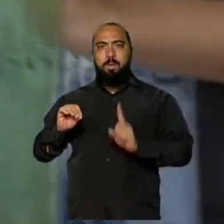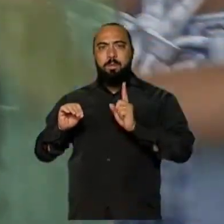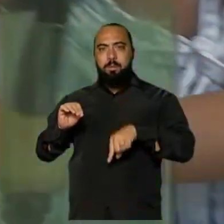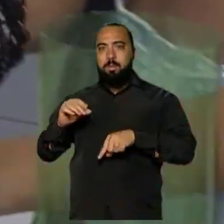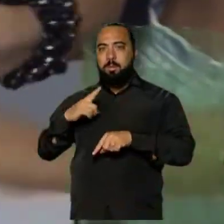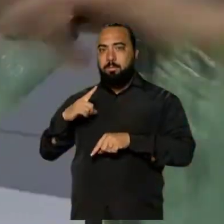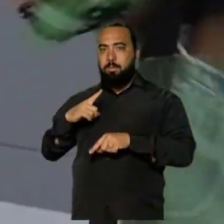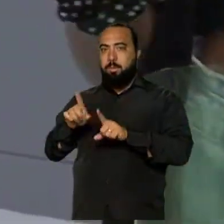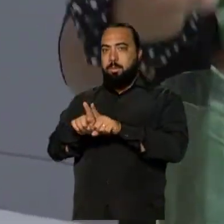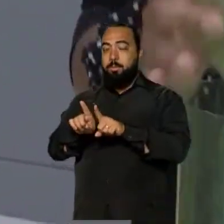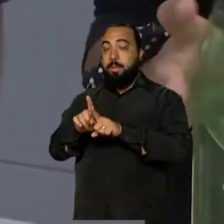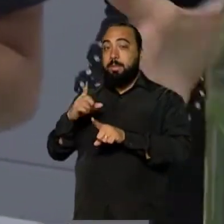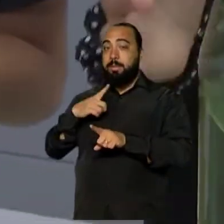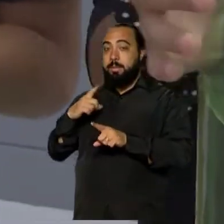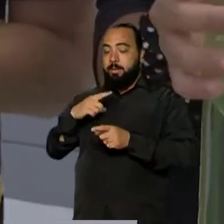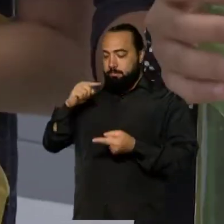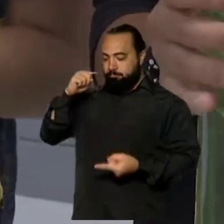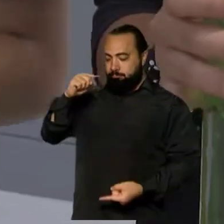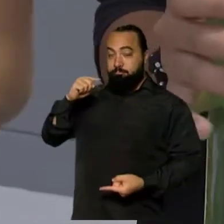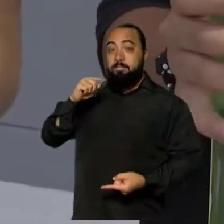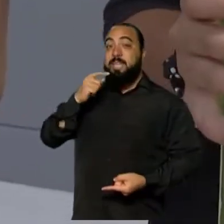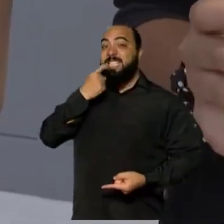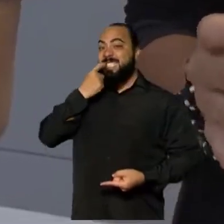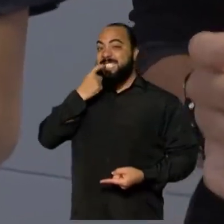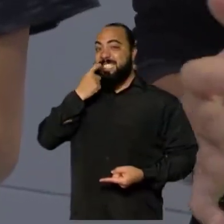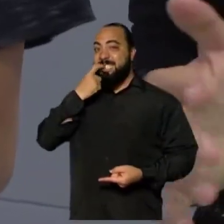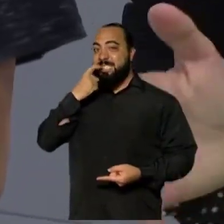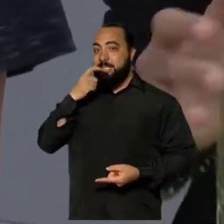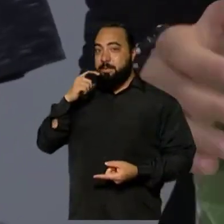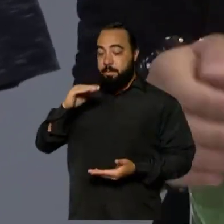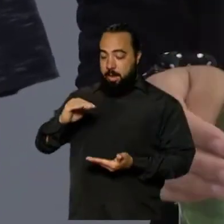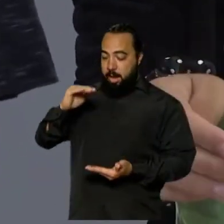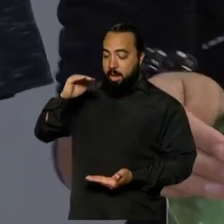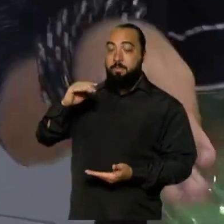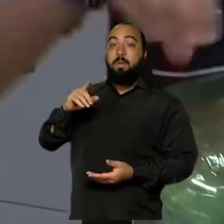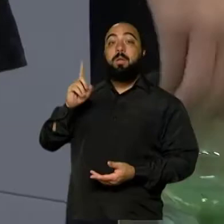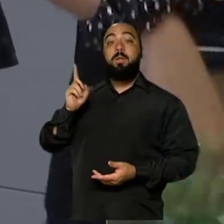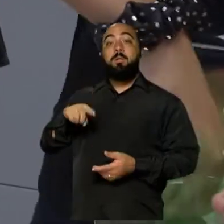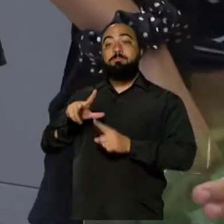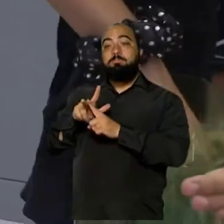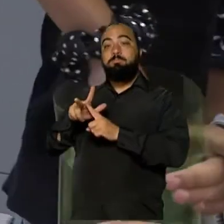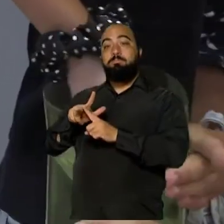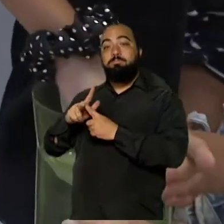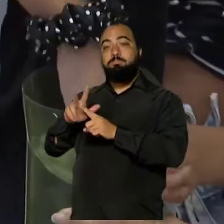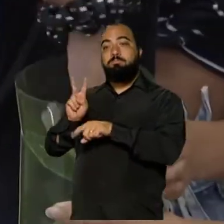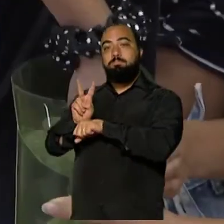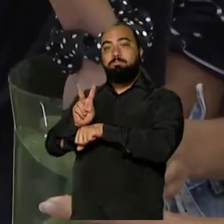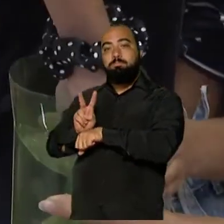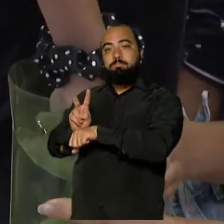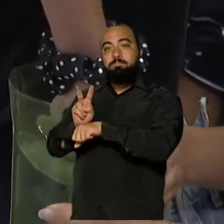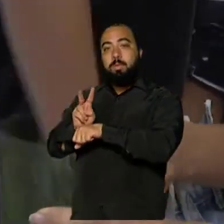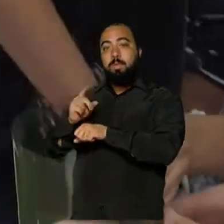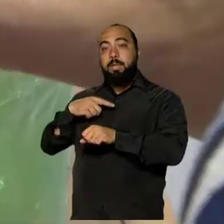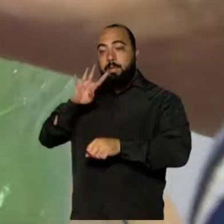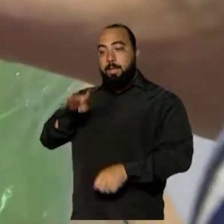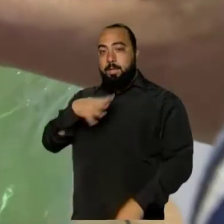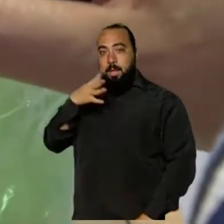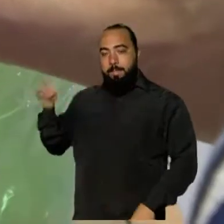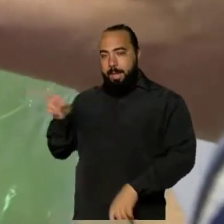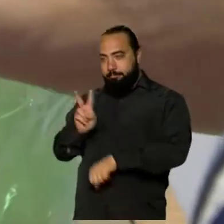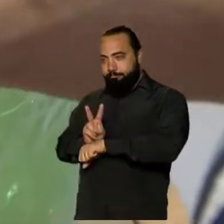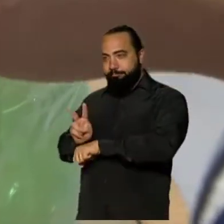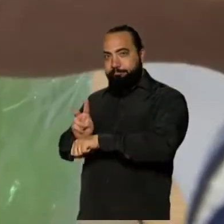PET, ensinava os alunos a monitorar, eles faziam monitoramento e a gente anotava numa tabela. Essas iniciativas